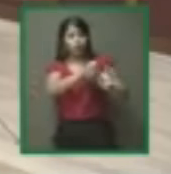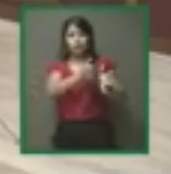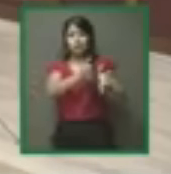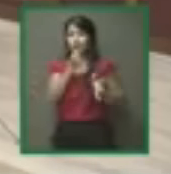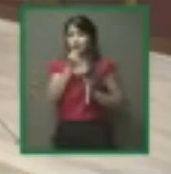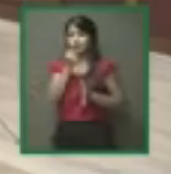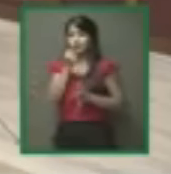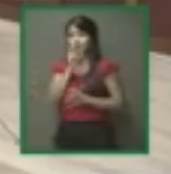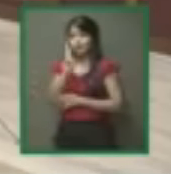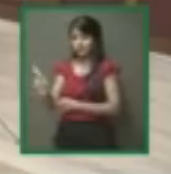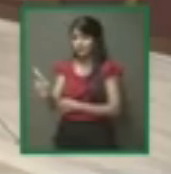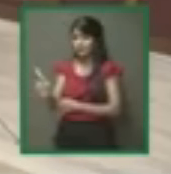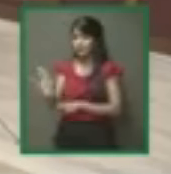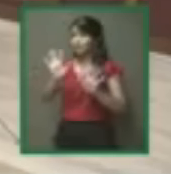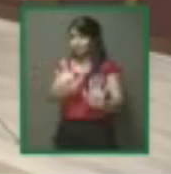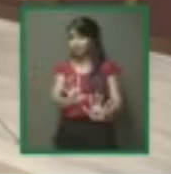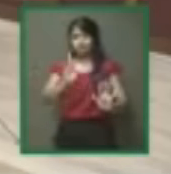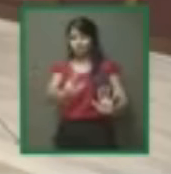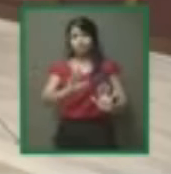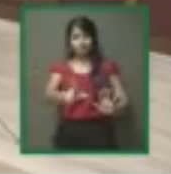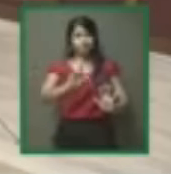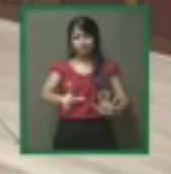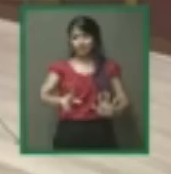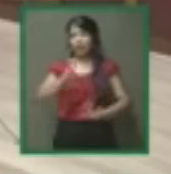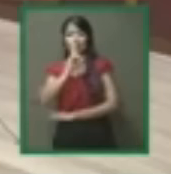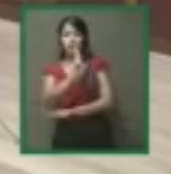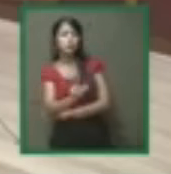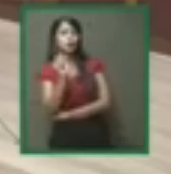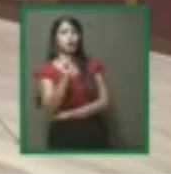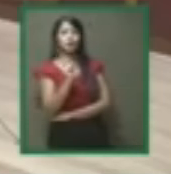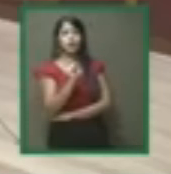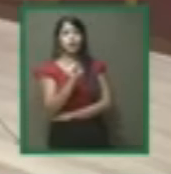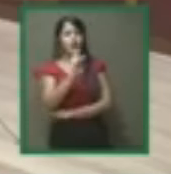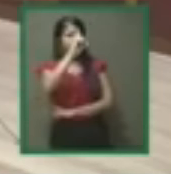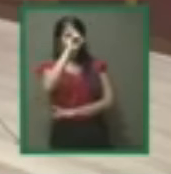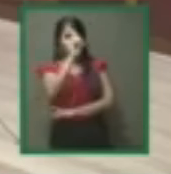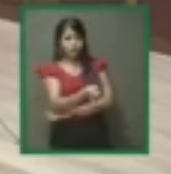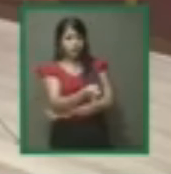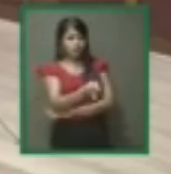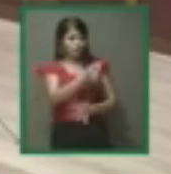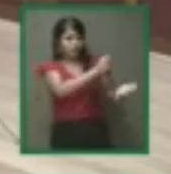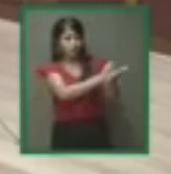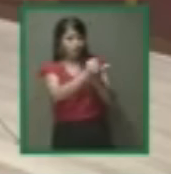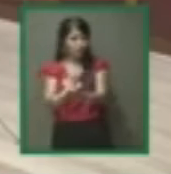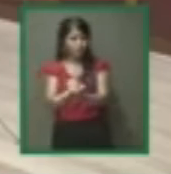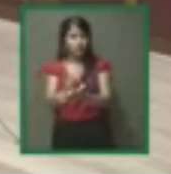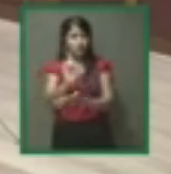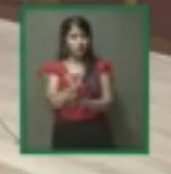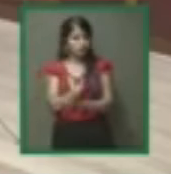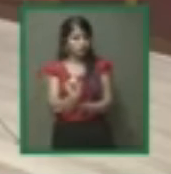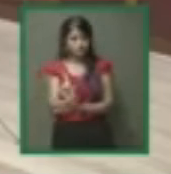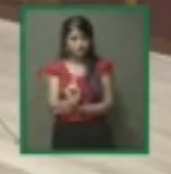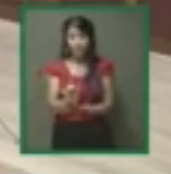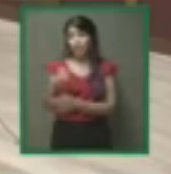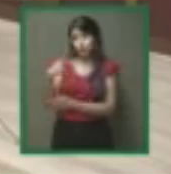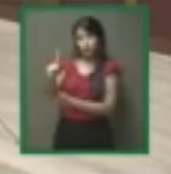da defesa. Ele não vai responder as perguntas da acusação, da assistência e as de mérito